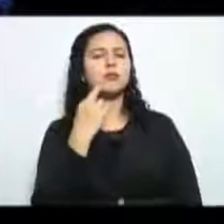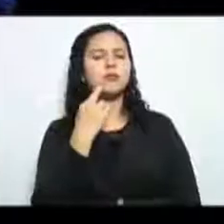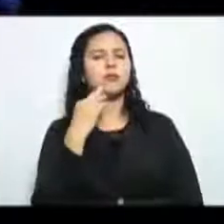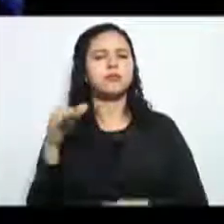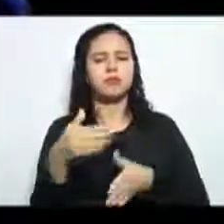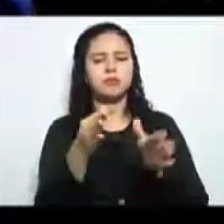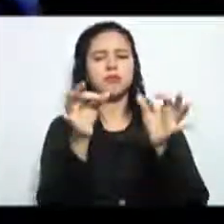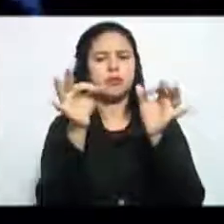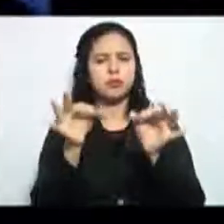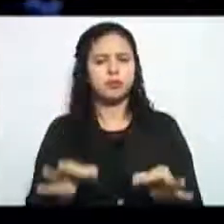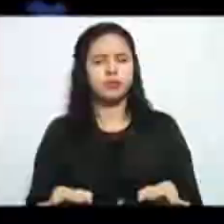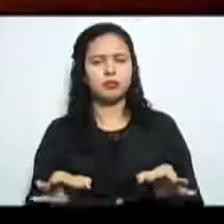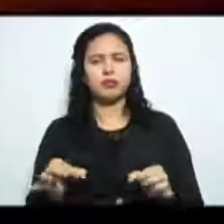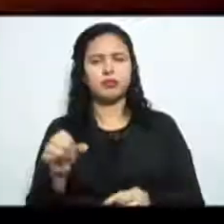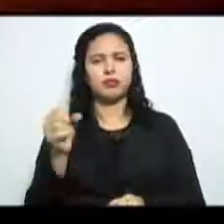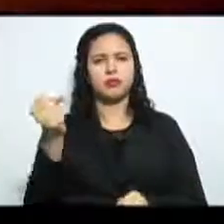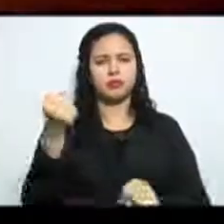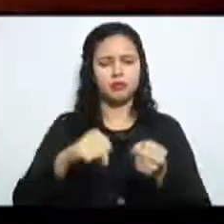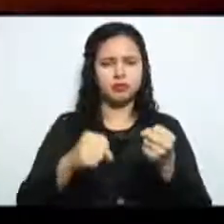da Revolução Verde.